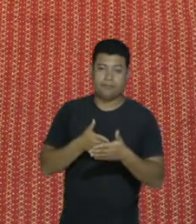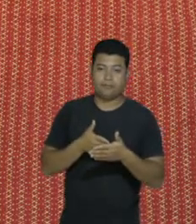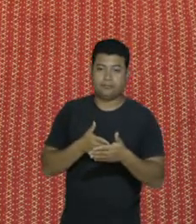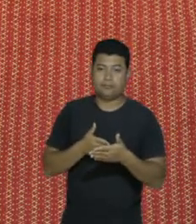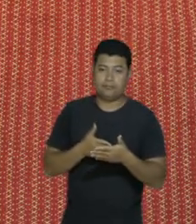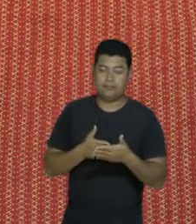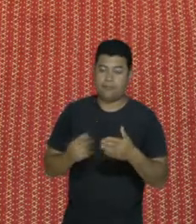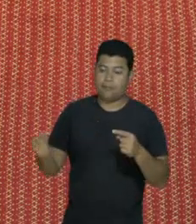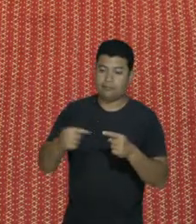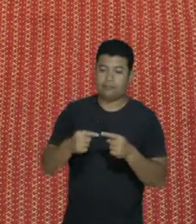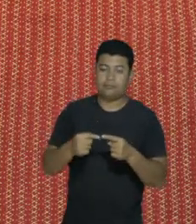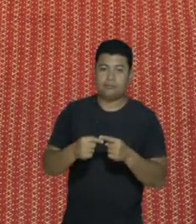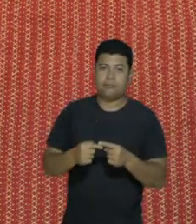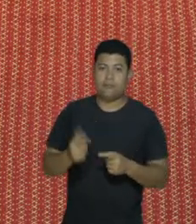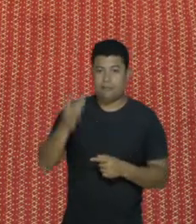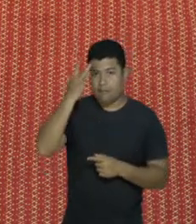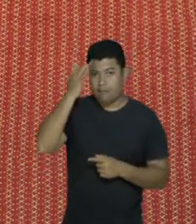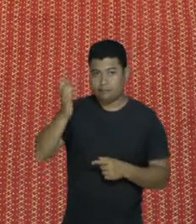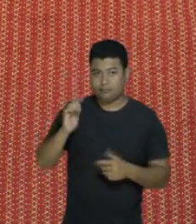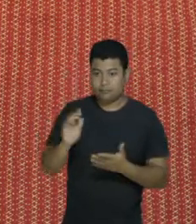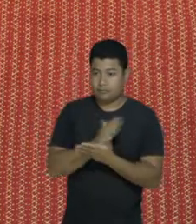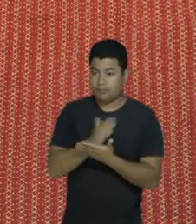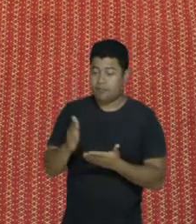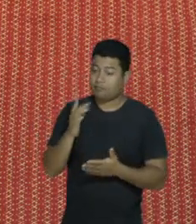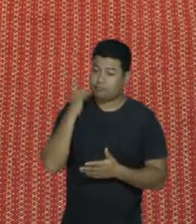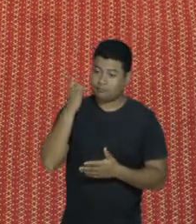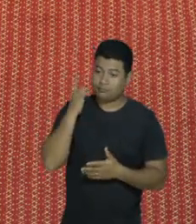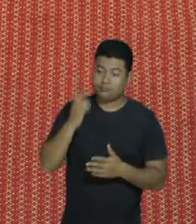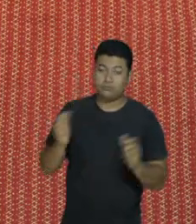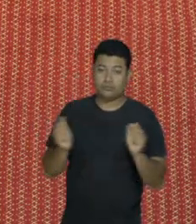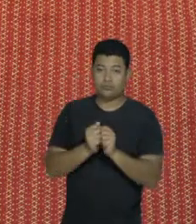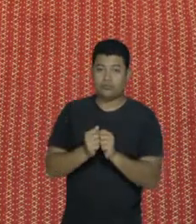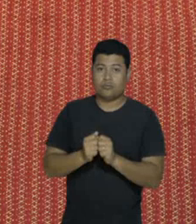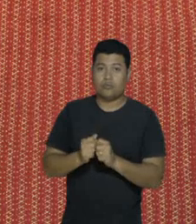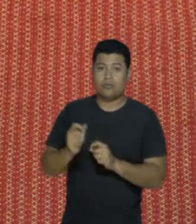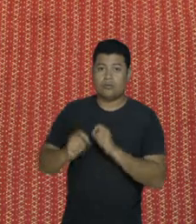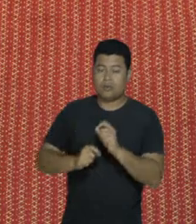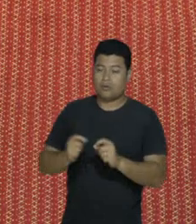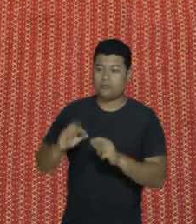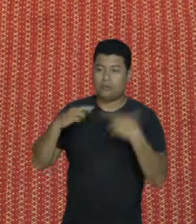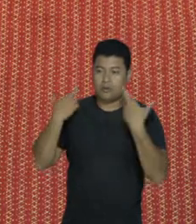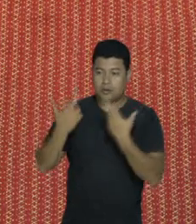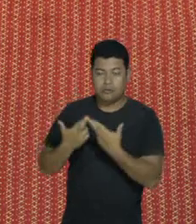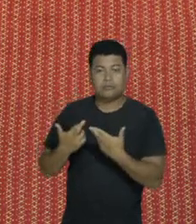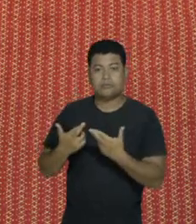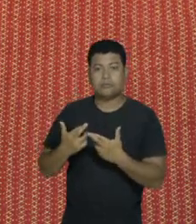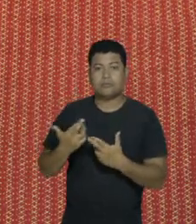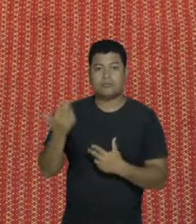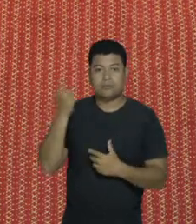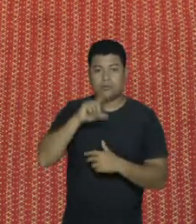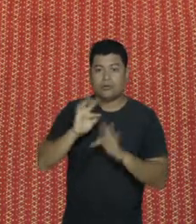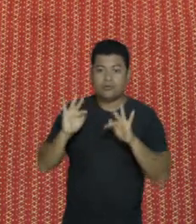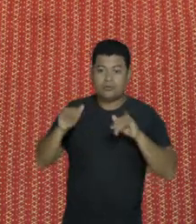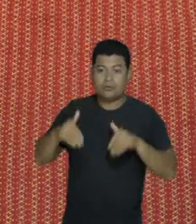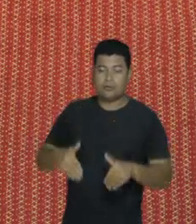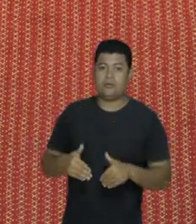reunião amanhã, inclusive com participações de deputados dessa casa, para finalizar os detalhes aqui, e para que seja contemplado. Em relação